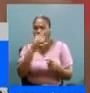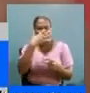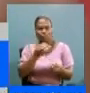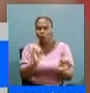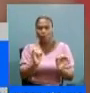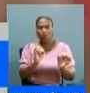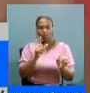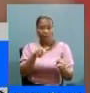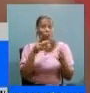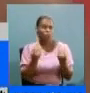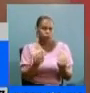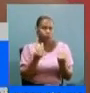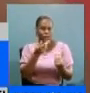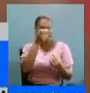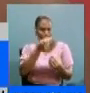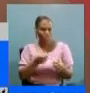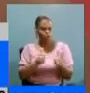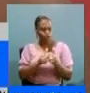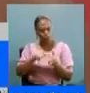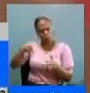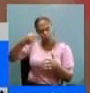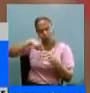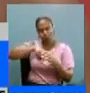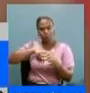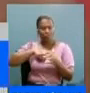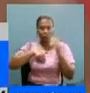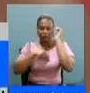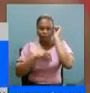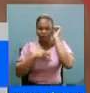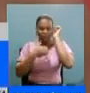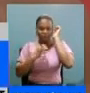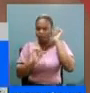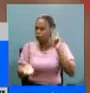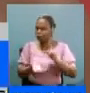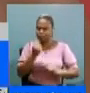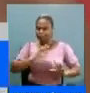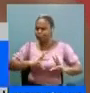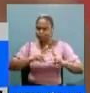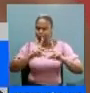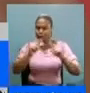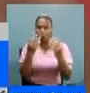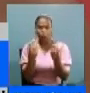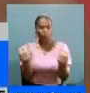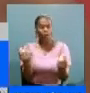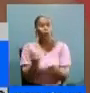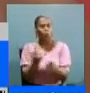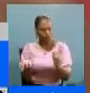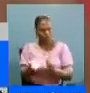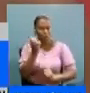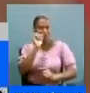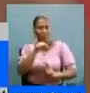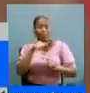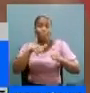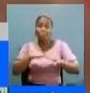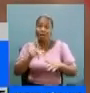está tio, está ficando com esse. Ainda esse que está conseguindo desenvolver. Muito se está conseguindo, mas